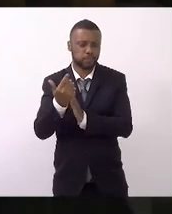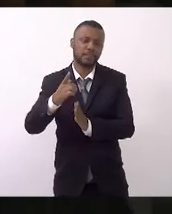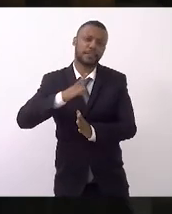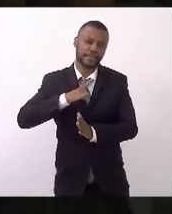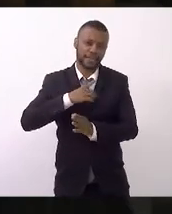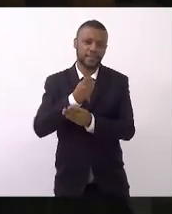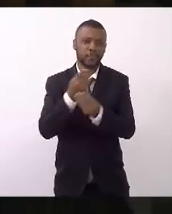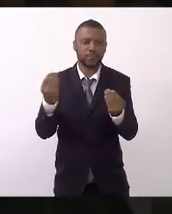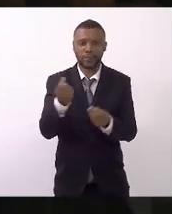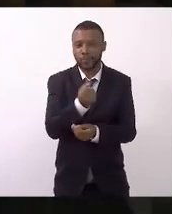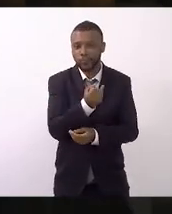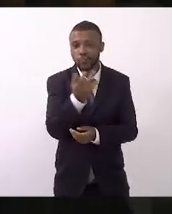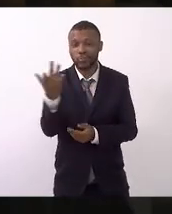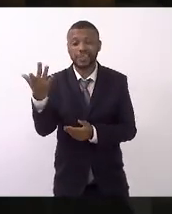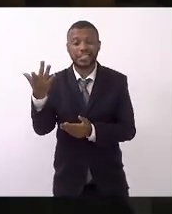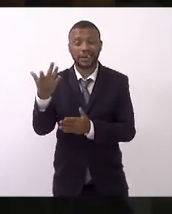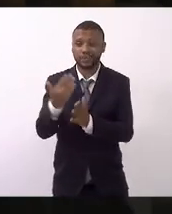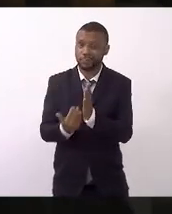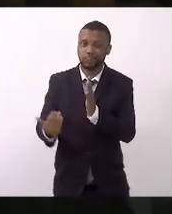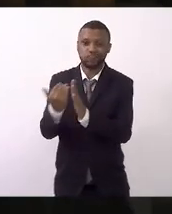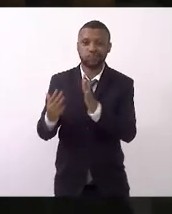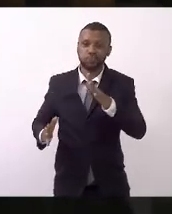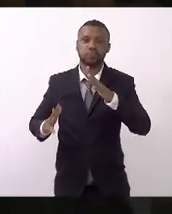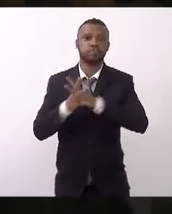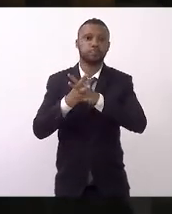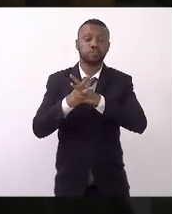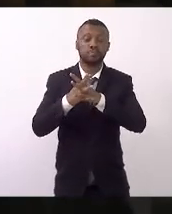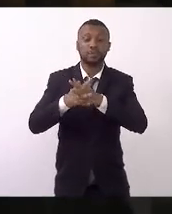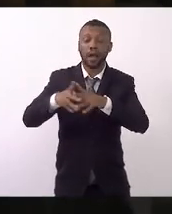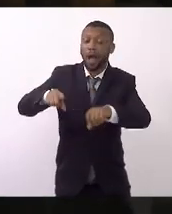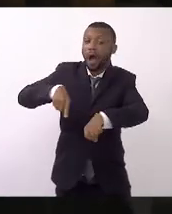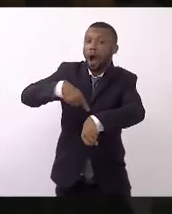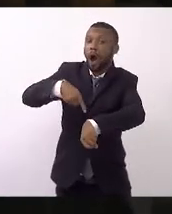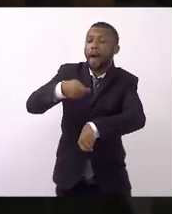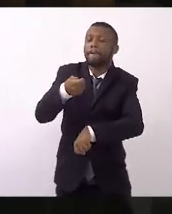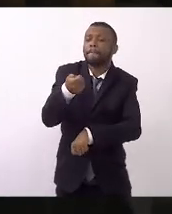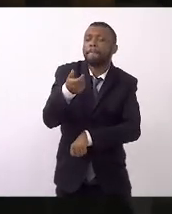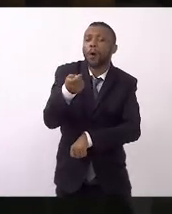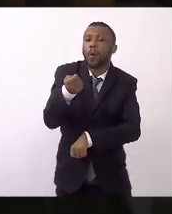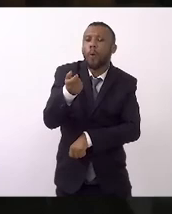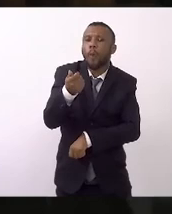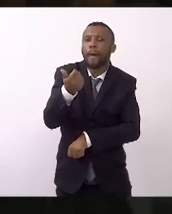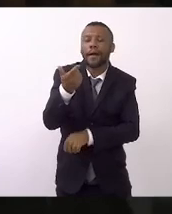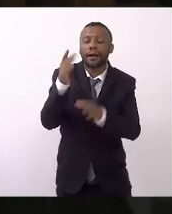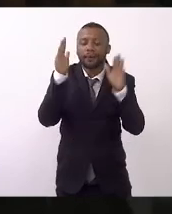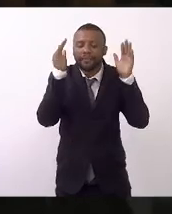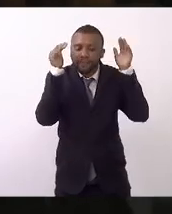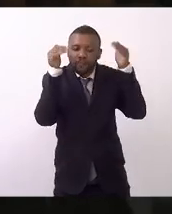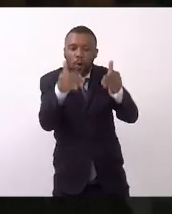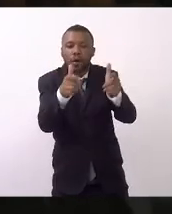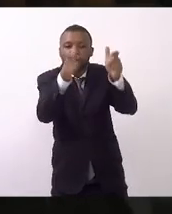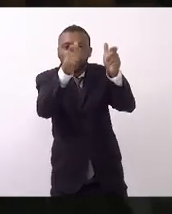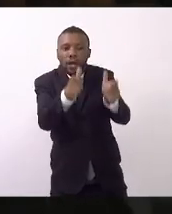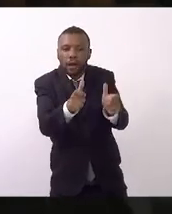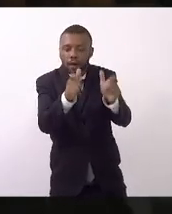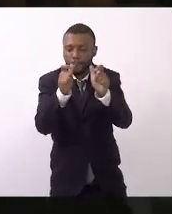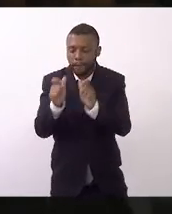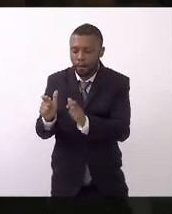com volume altíssimo, em poucas horas, e concentrado em